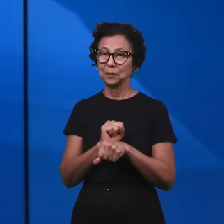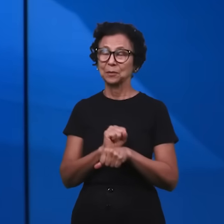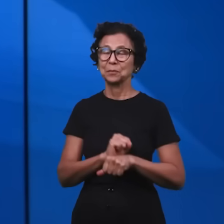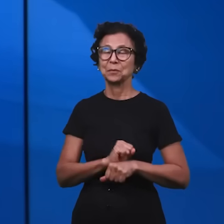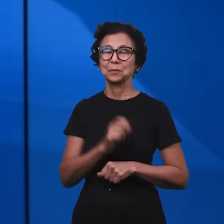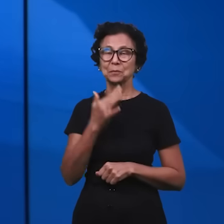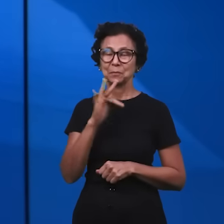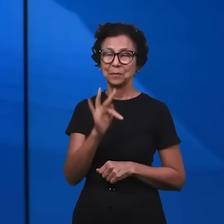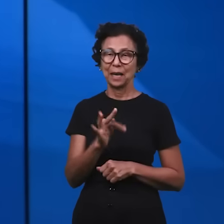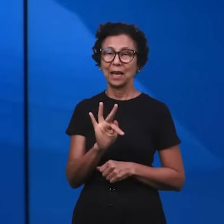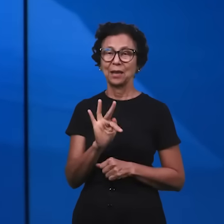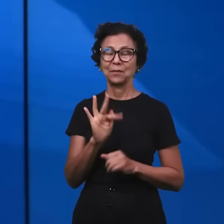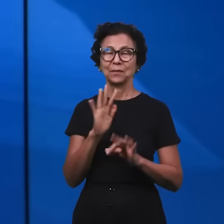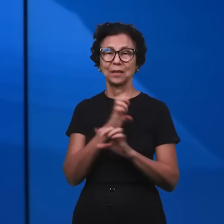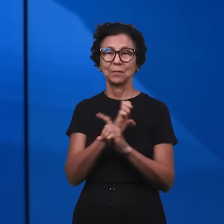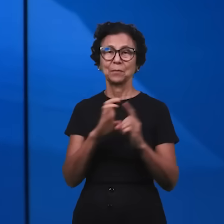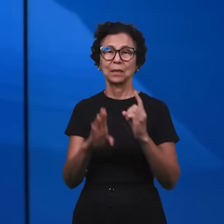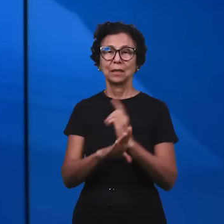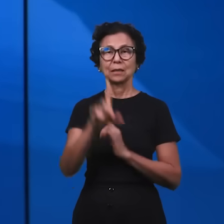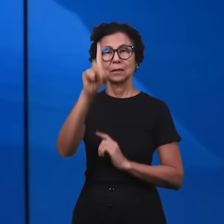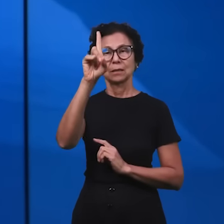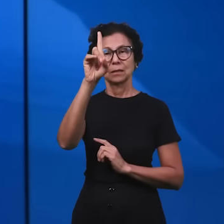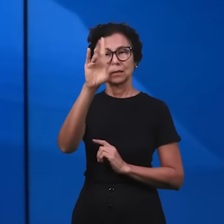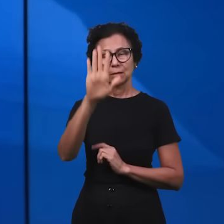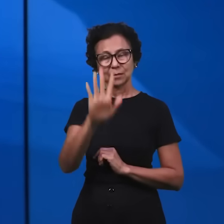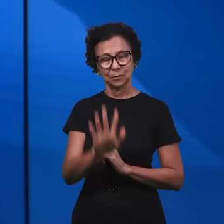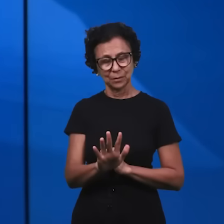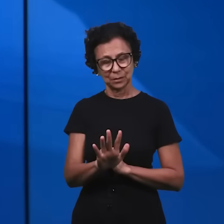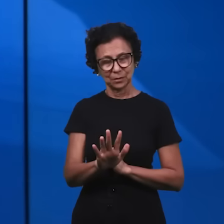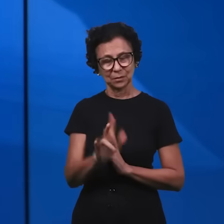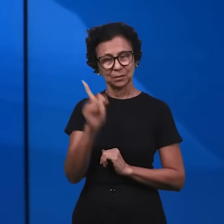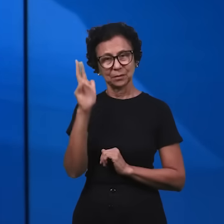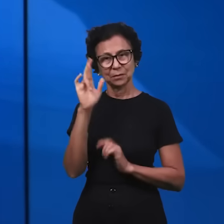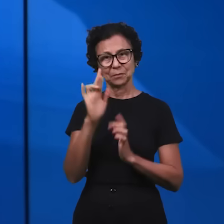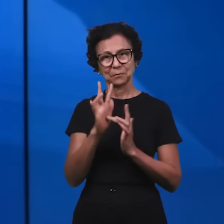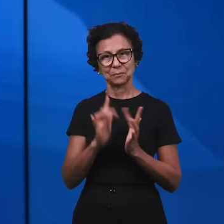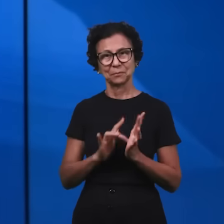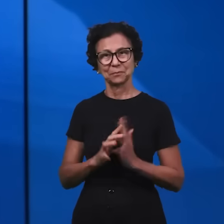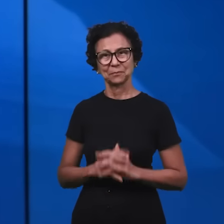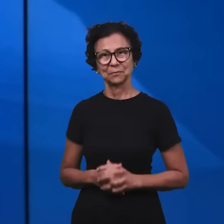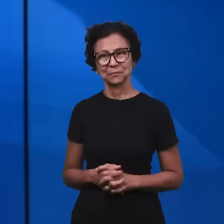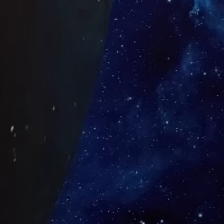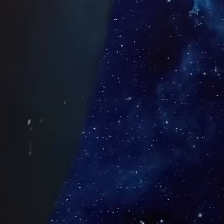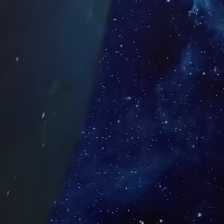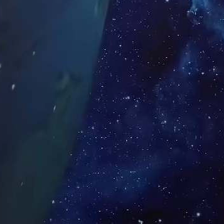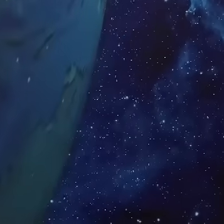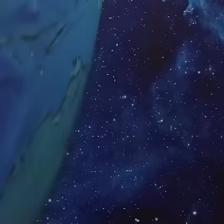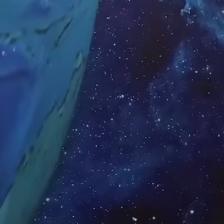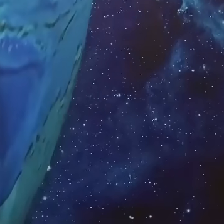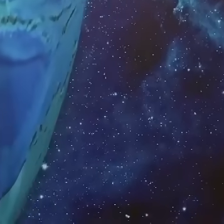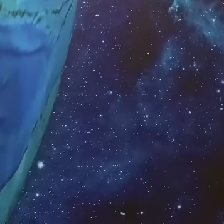manhã, na Escola Bíblica Dominical. Que Deus abençoe então, até lá, e a paz do Senhor Jesus.